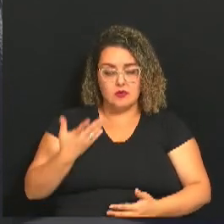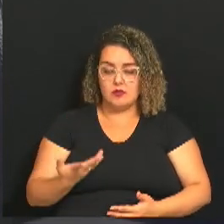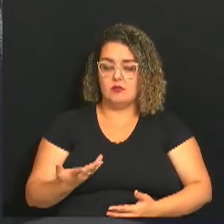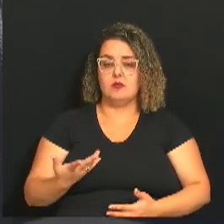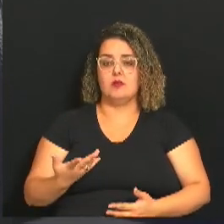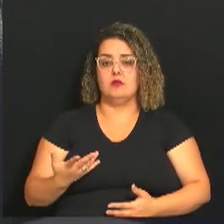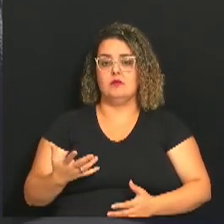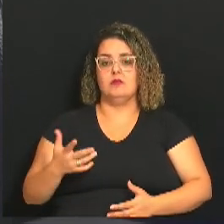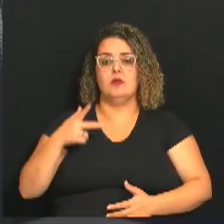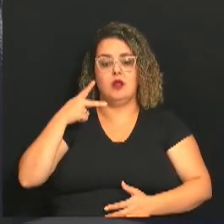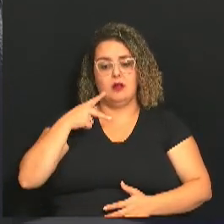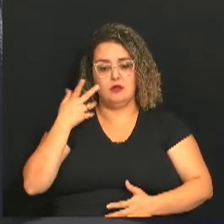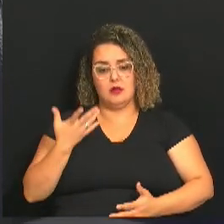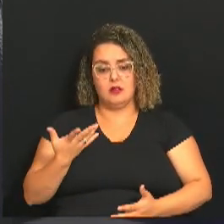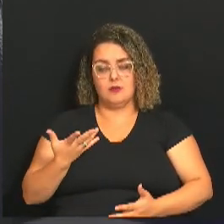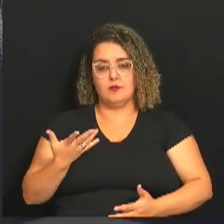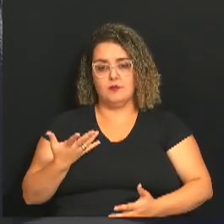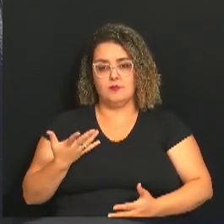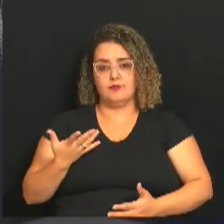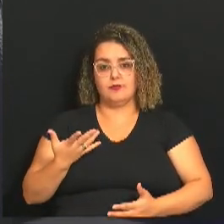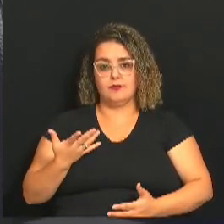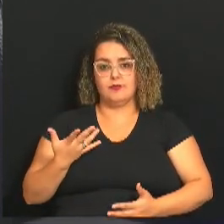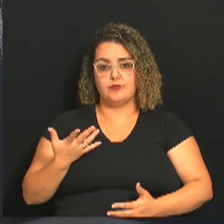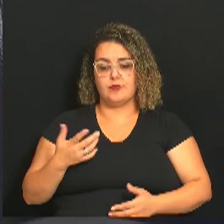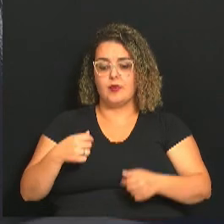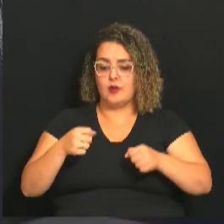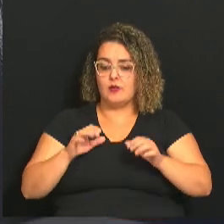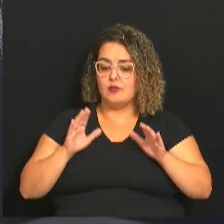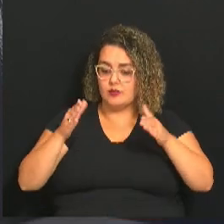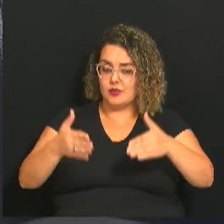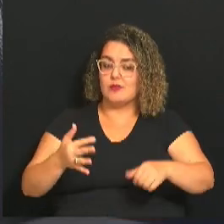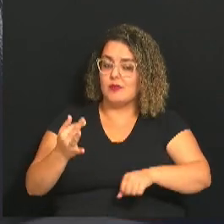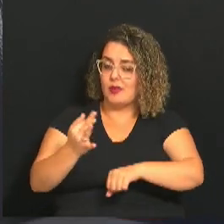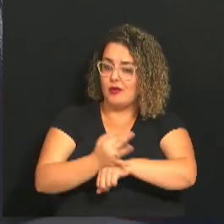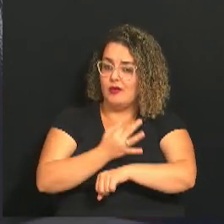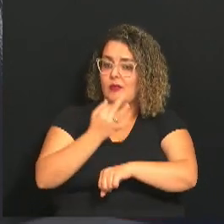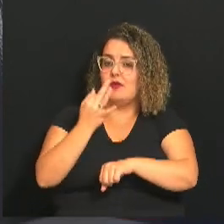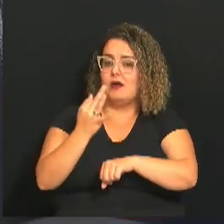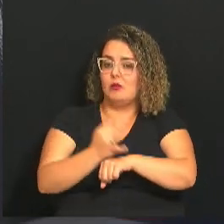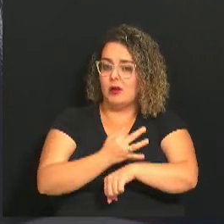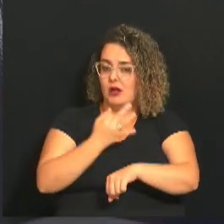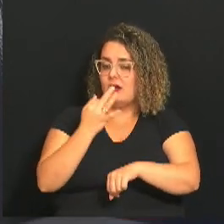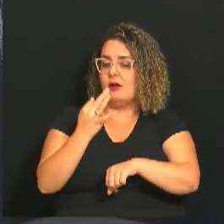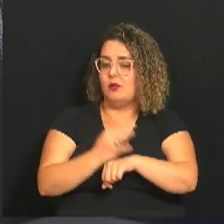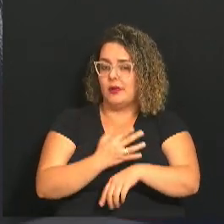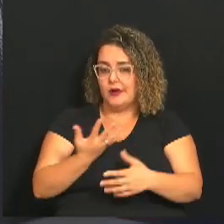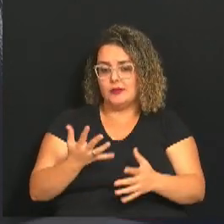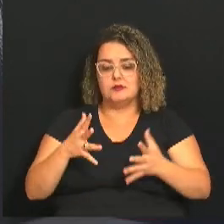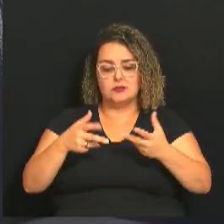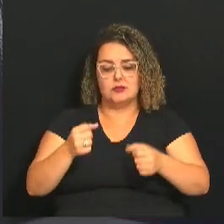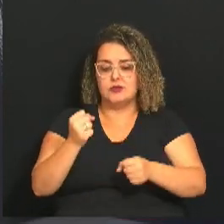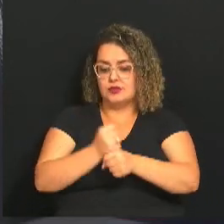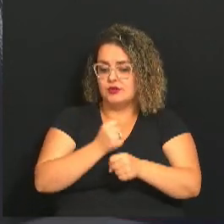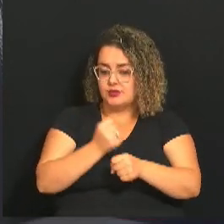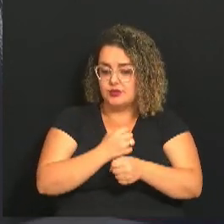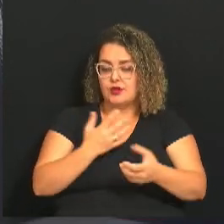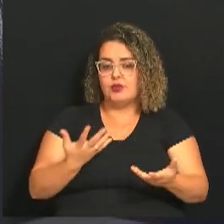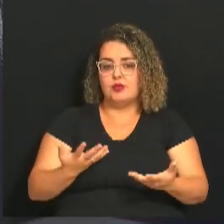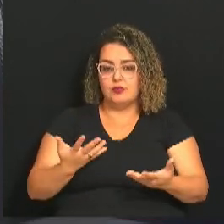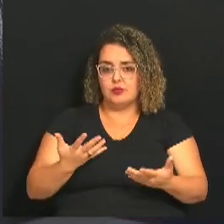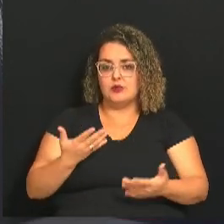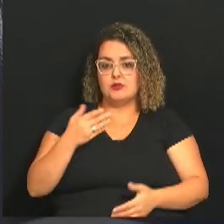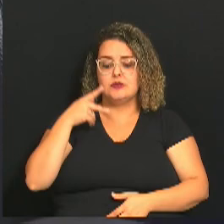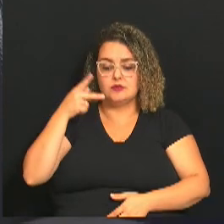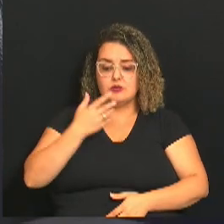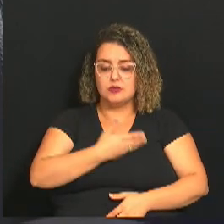parlamentar, ele precisa dedicar-se a avaliar as obras que têm sido propostas, as políticas públicas e,